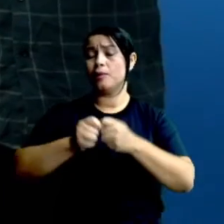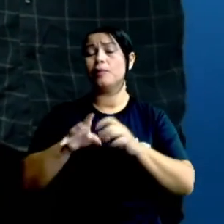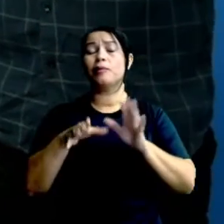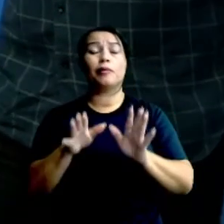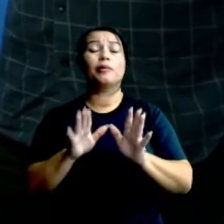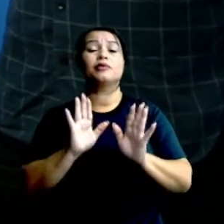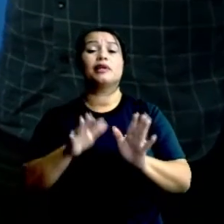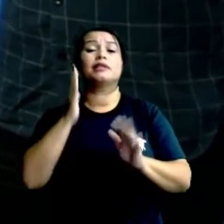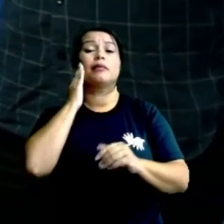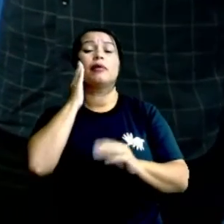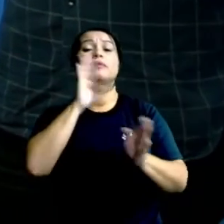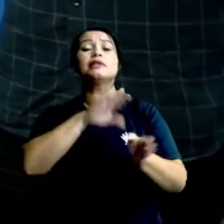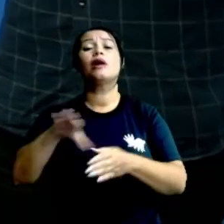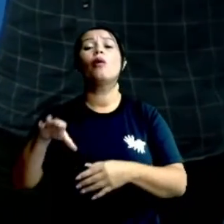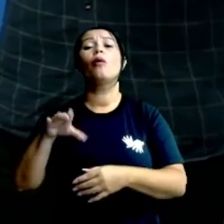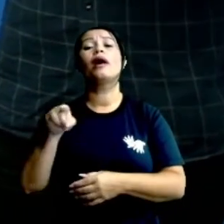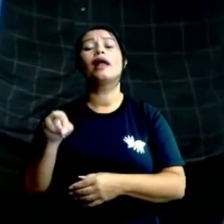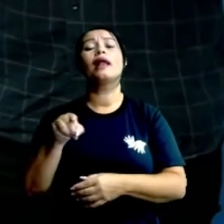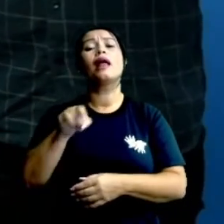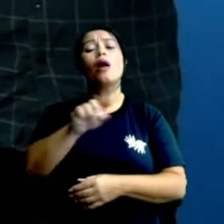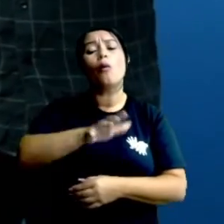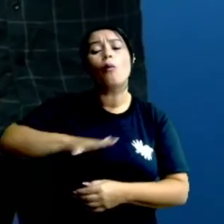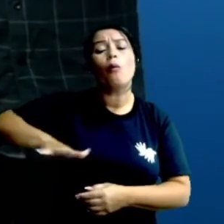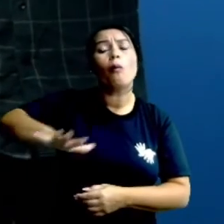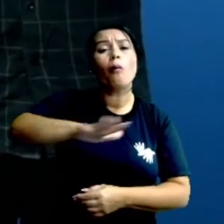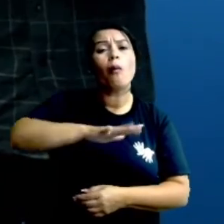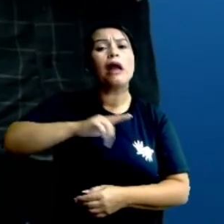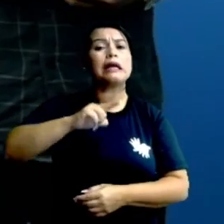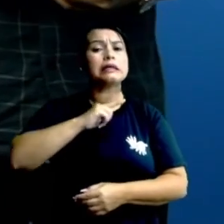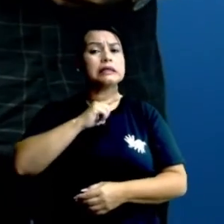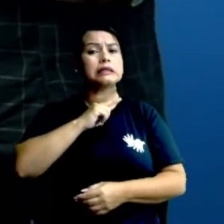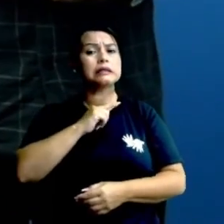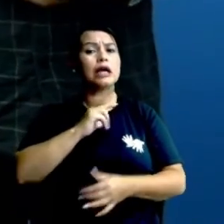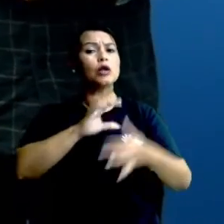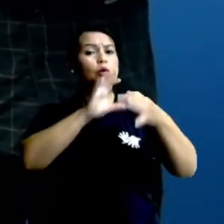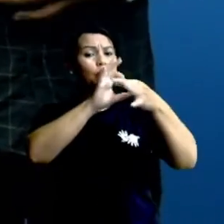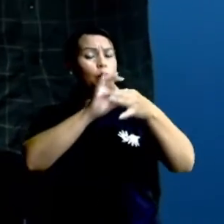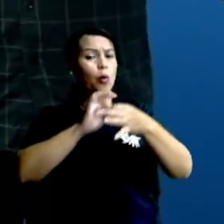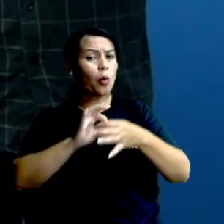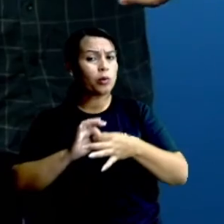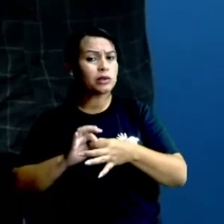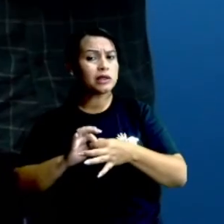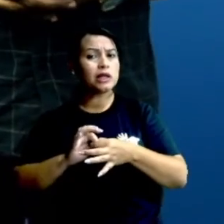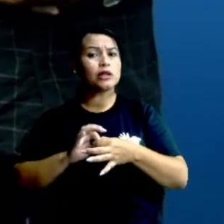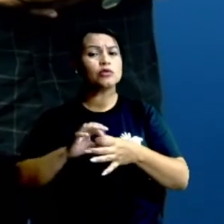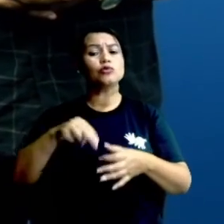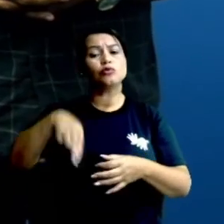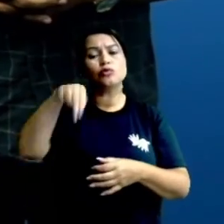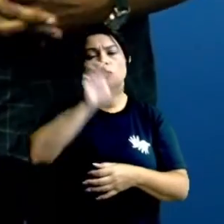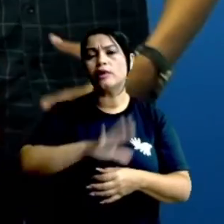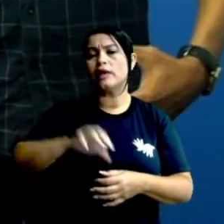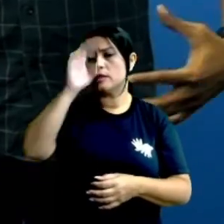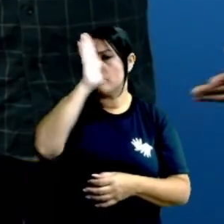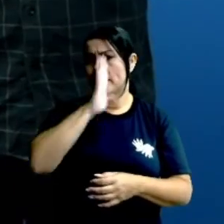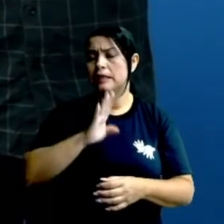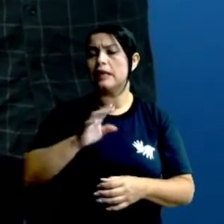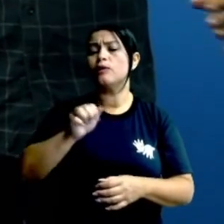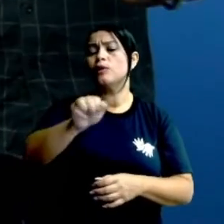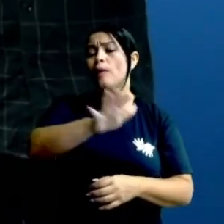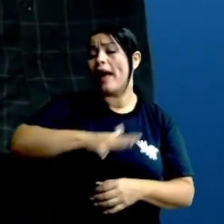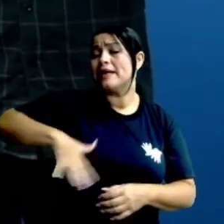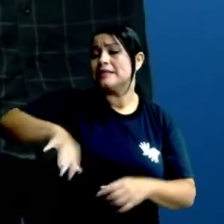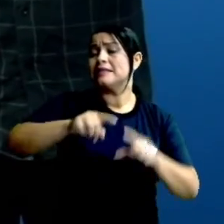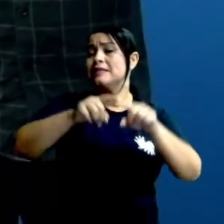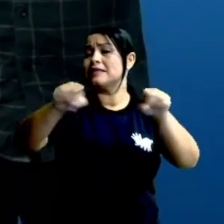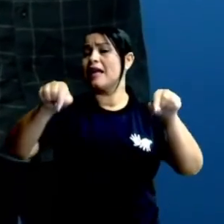produção industrial, tá? É uma área realmente de destaque no contexto do Nordeste brasileiro, e aí, consequentemente, essa área ela é